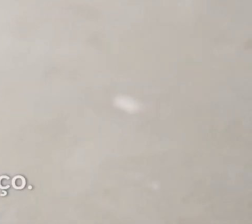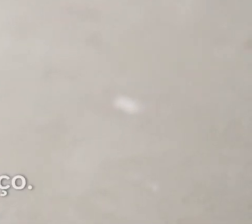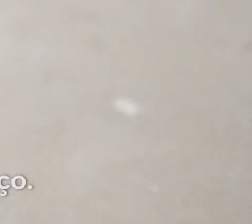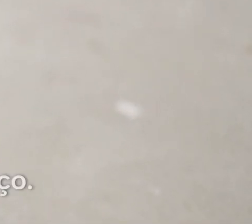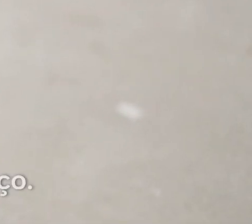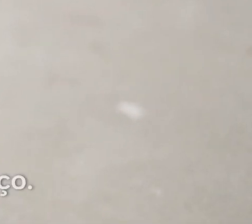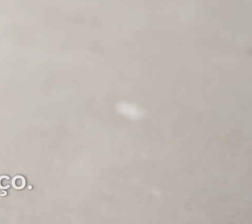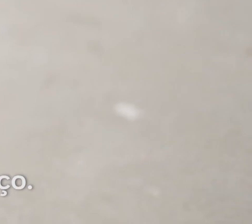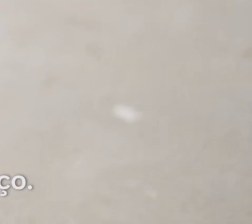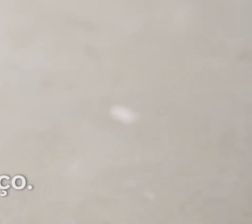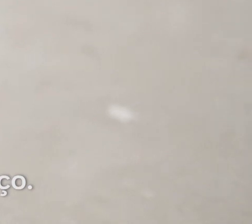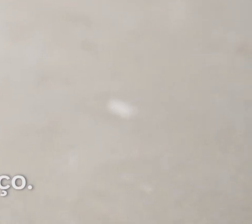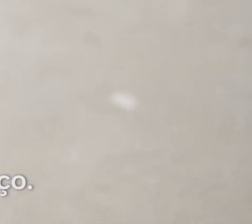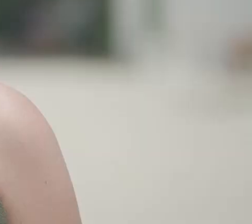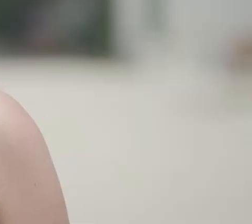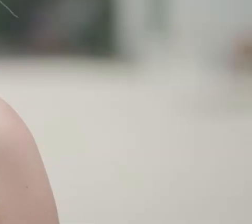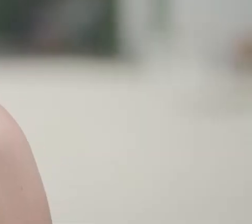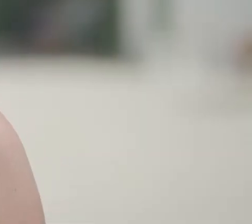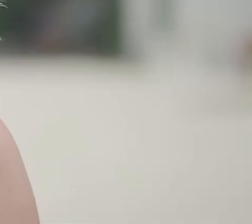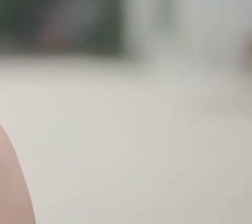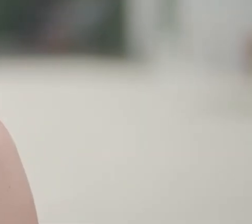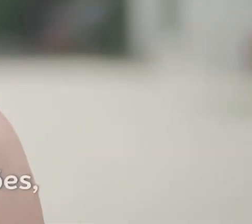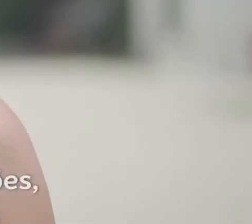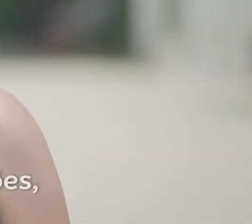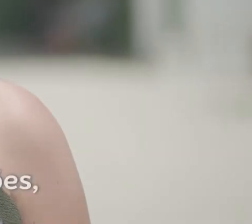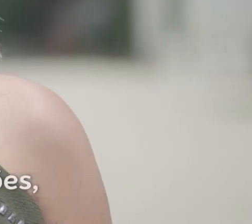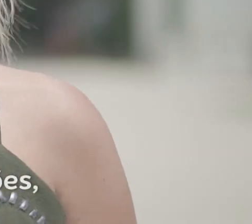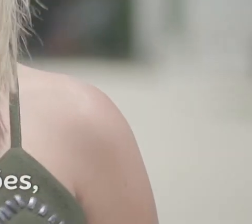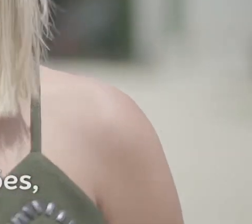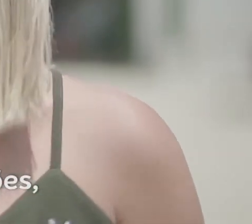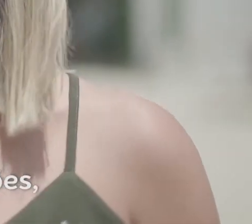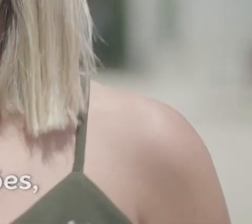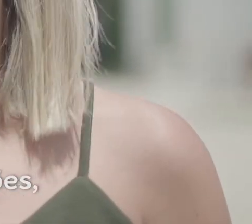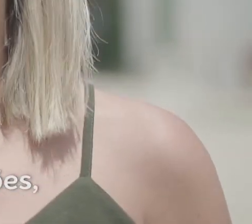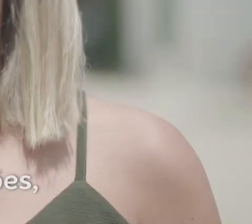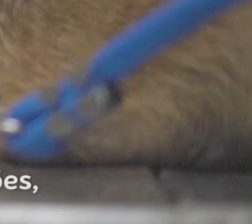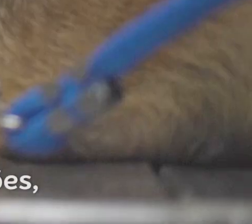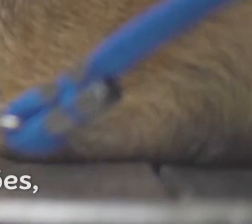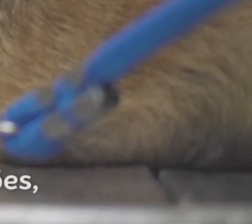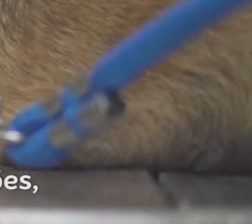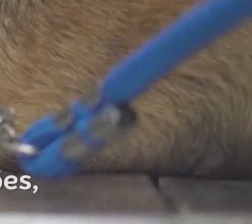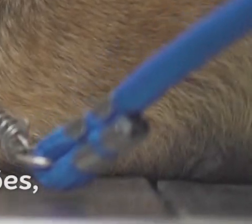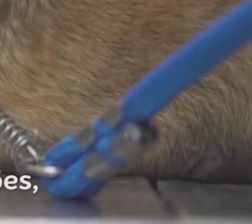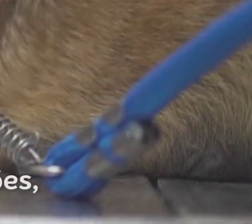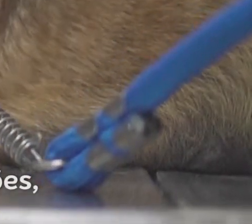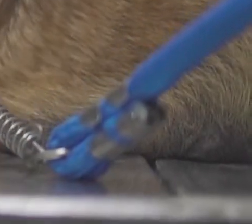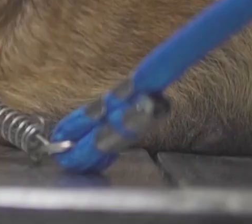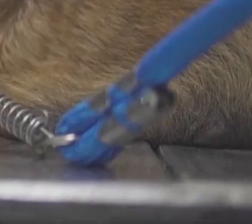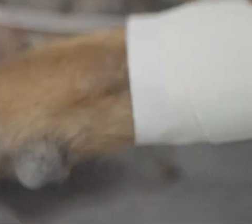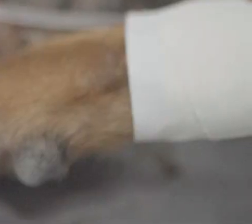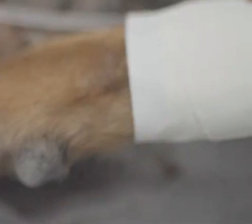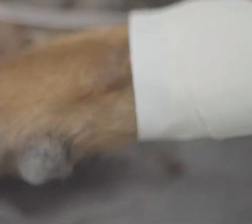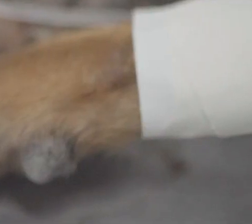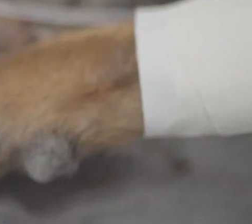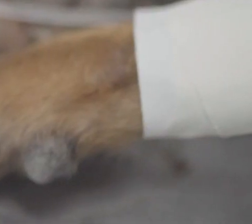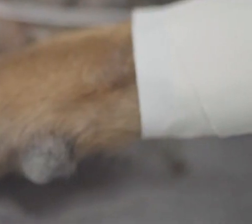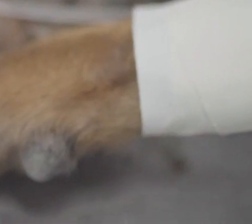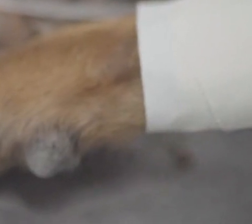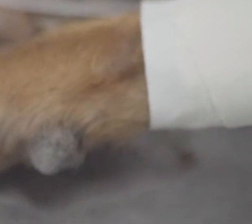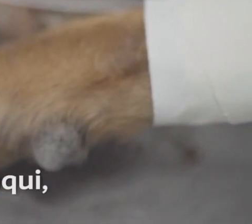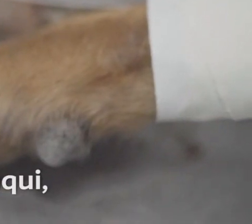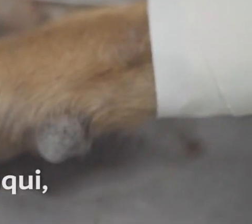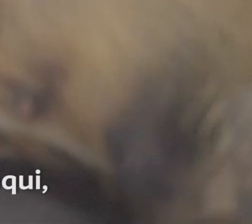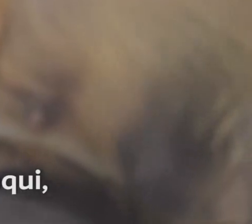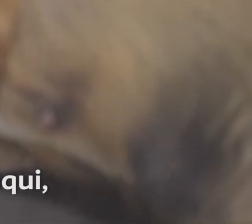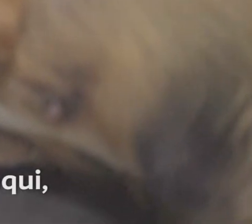A gente conseguiu ampliar muito o serviço. Castrações hoje, a gente já vai em torno de 2.700 castrações. A gente tem uma lista de